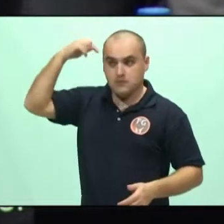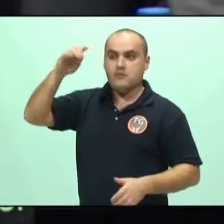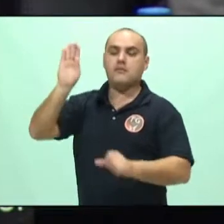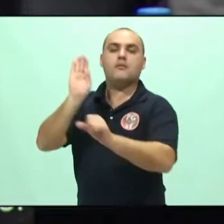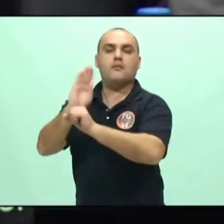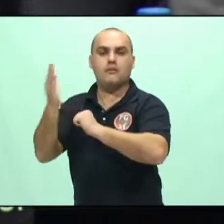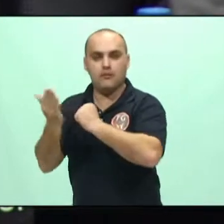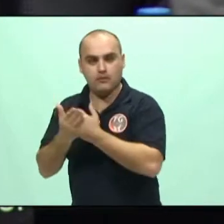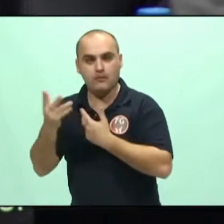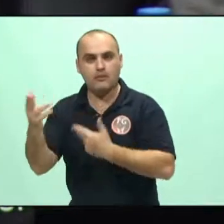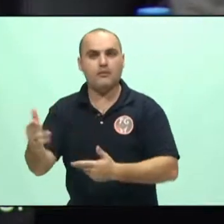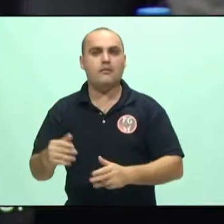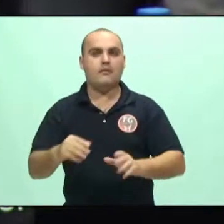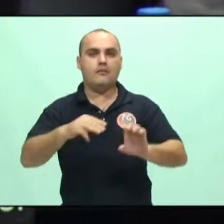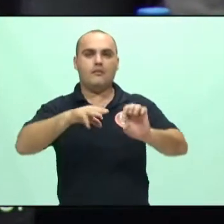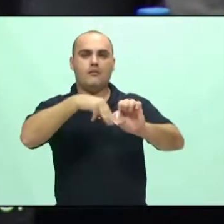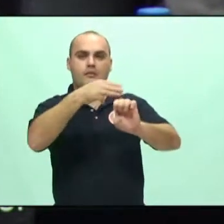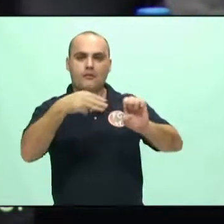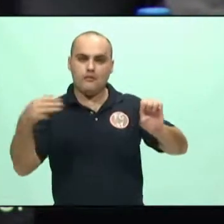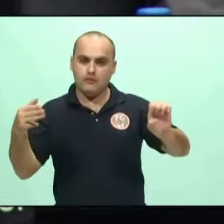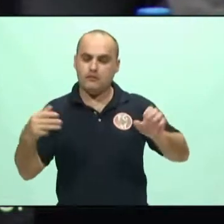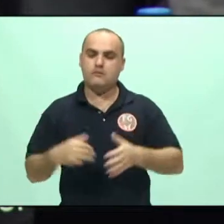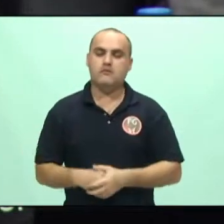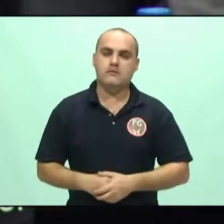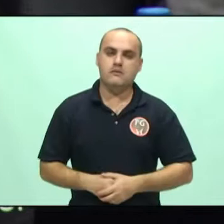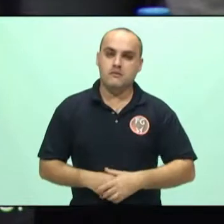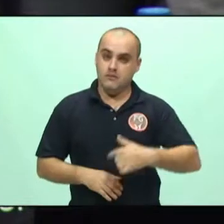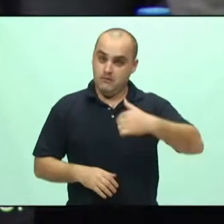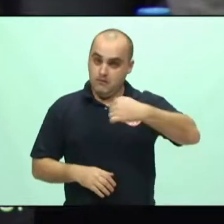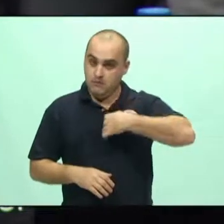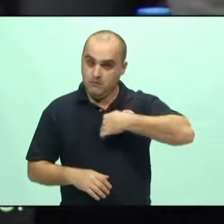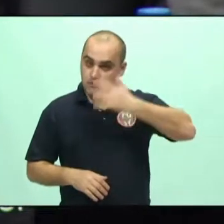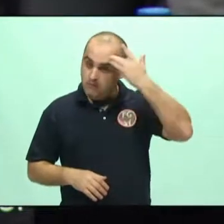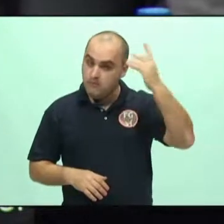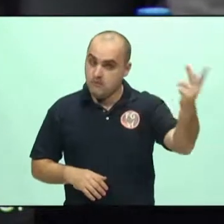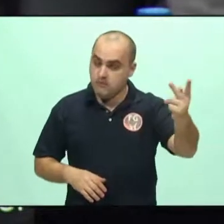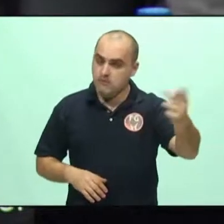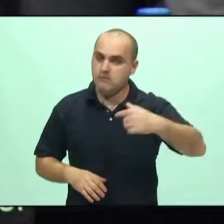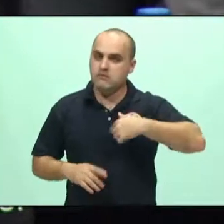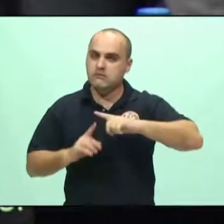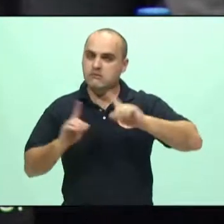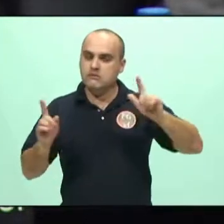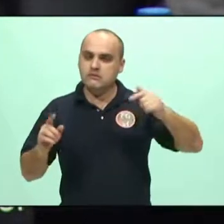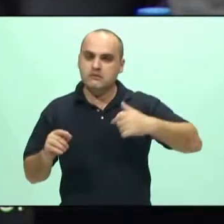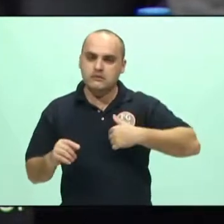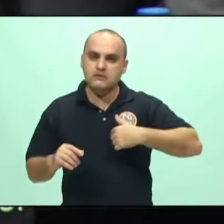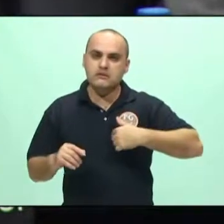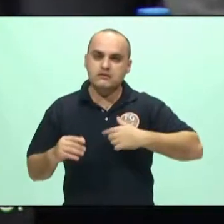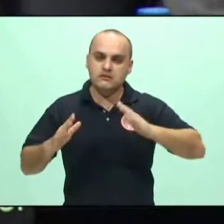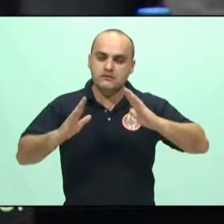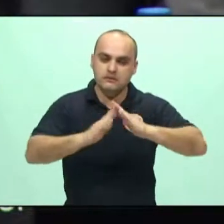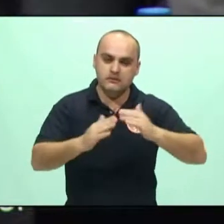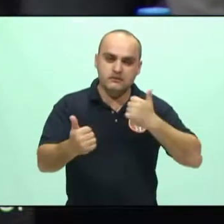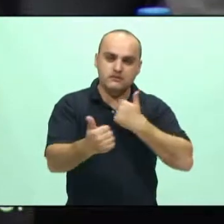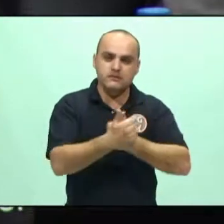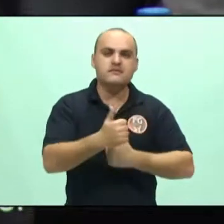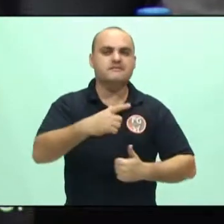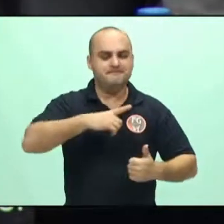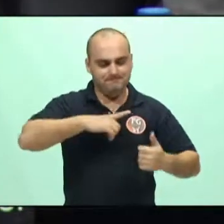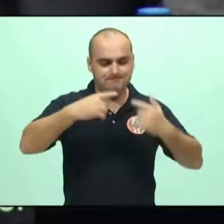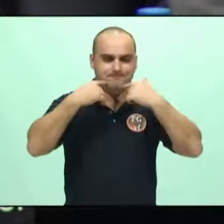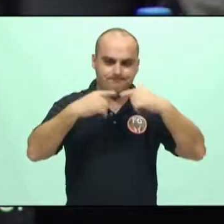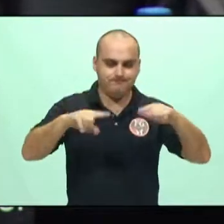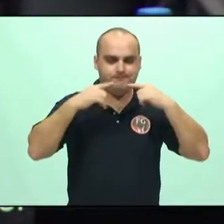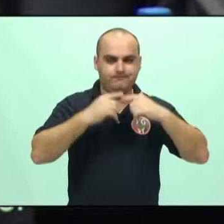Então eu não sei deles mas nós que moramos próximo nós recebemos muita reclamação da região